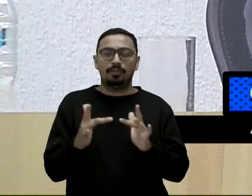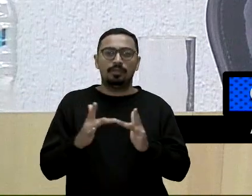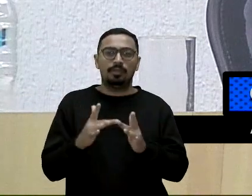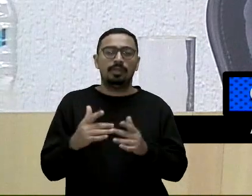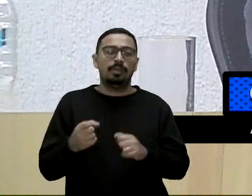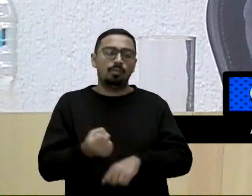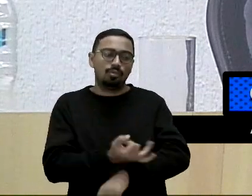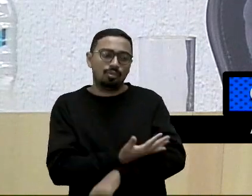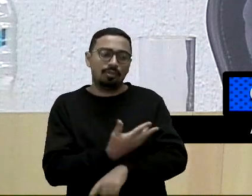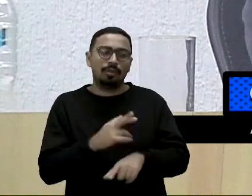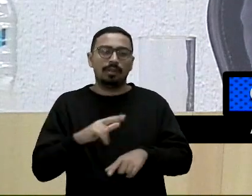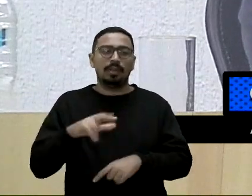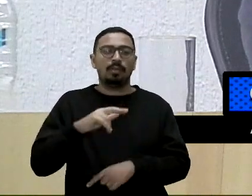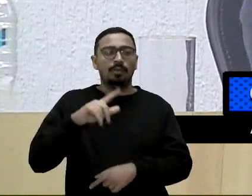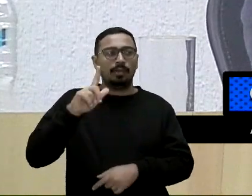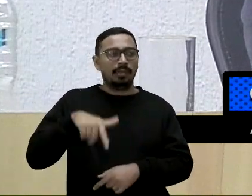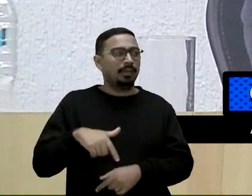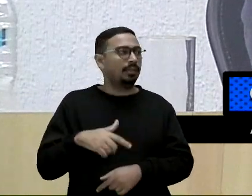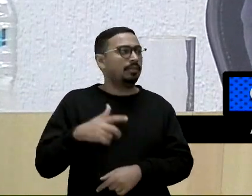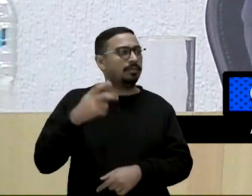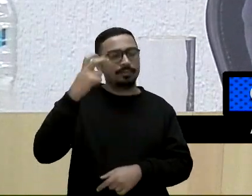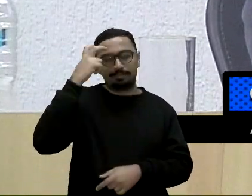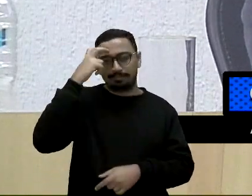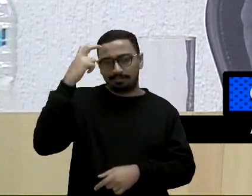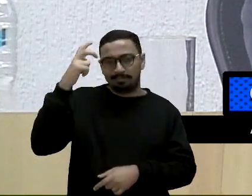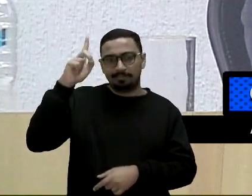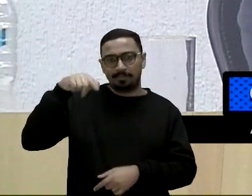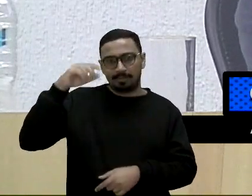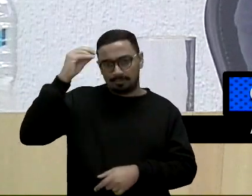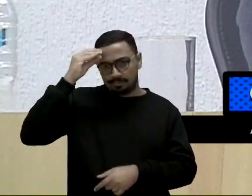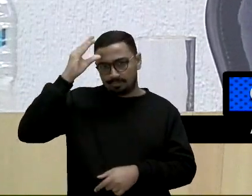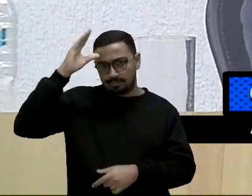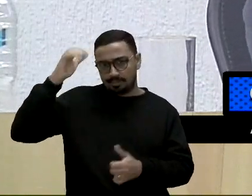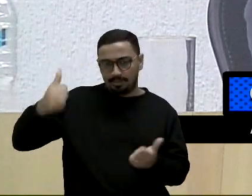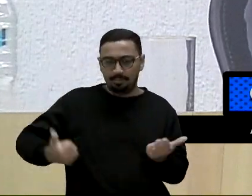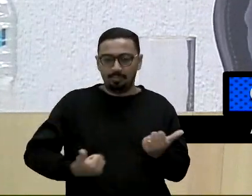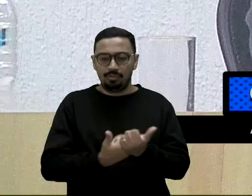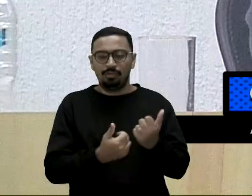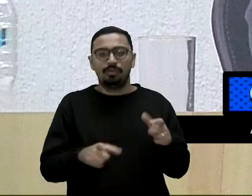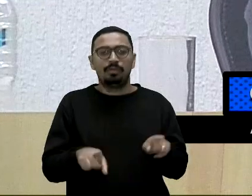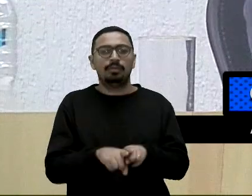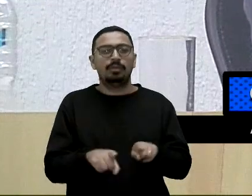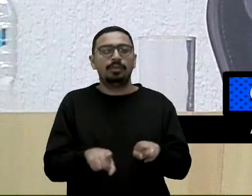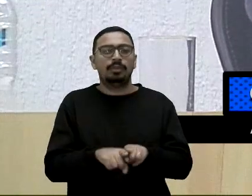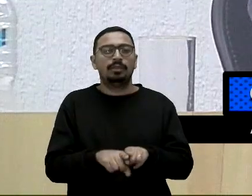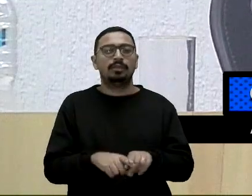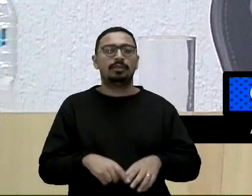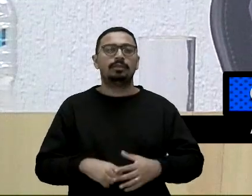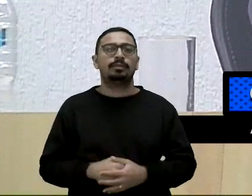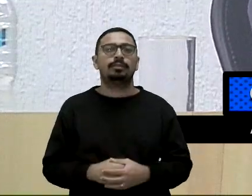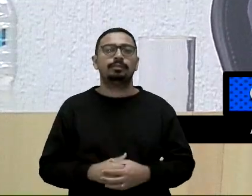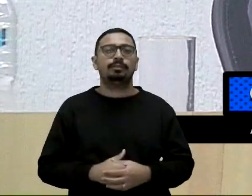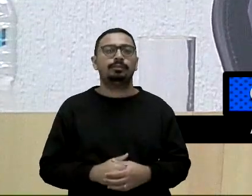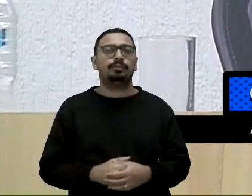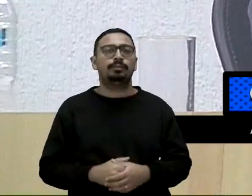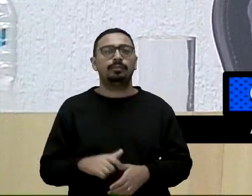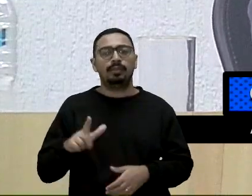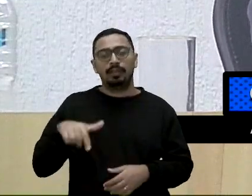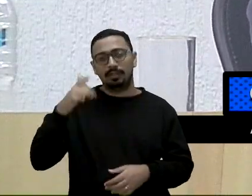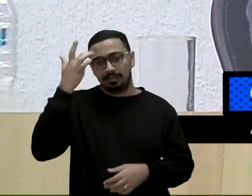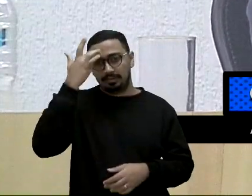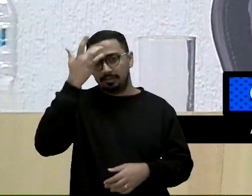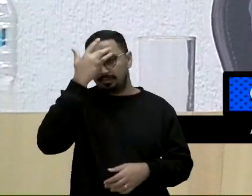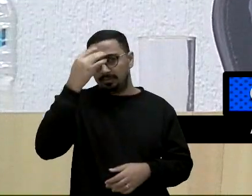questões intelectuais, de conhecimento, apoios verdadeiros. Né, isso é para a saúde mental,